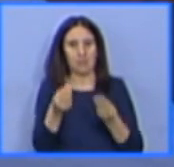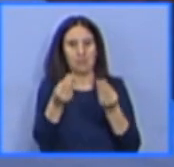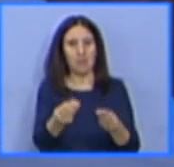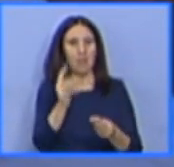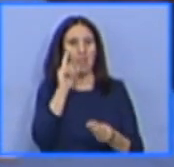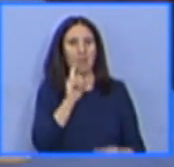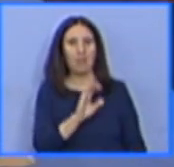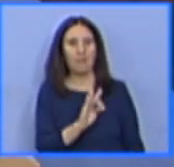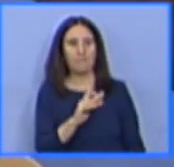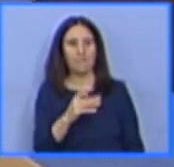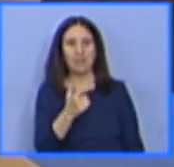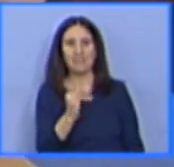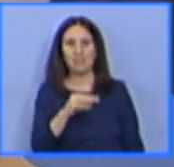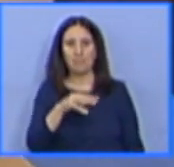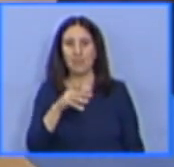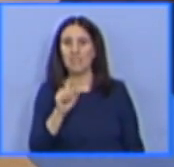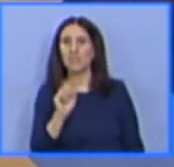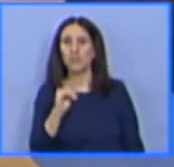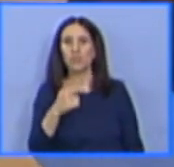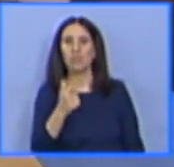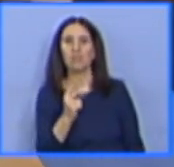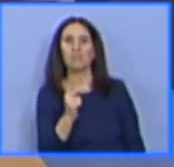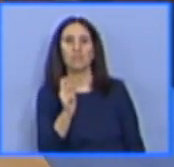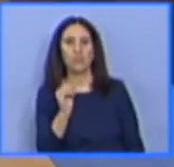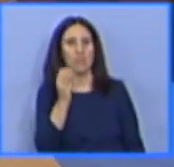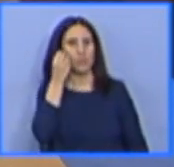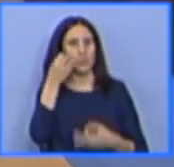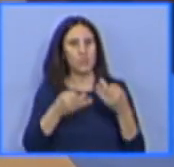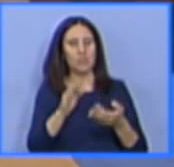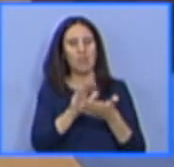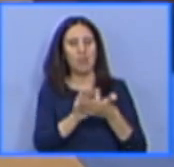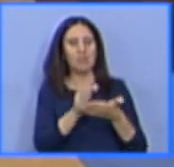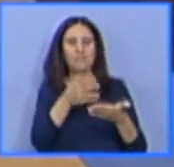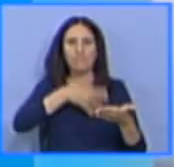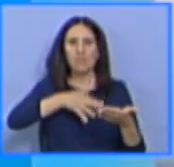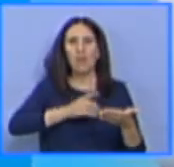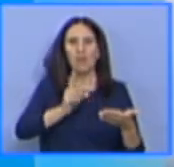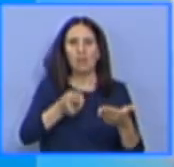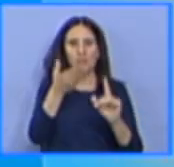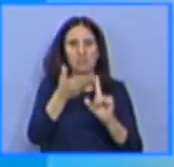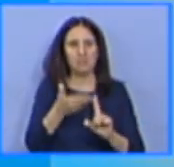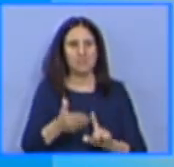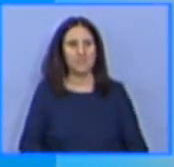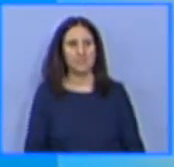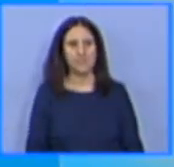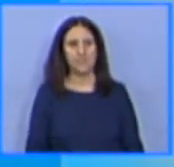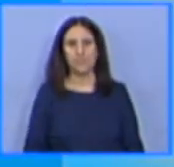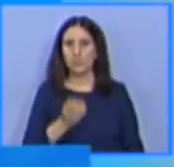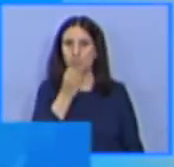é jurista. Fale-nos um bocadinho desta iniciativa, desta carta em concreto. Muito bem. Queria só referir previamente